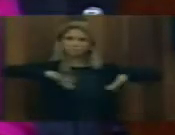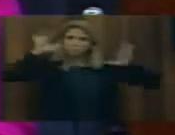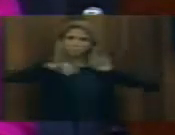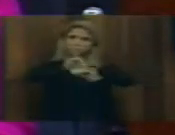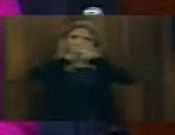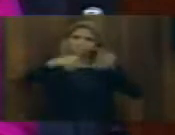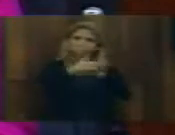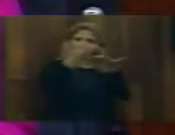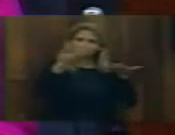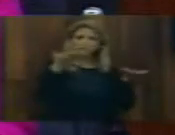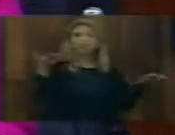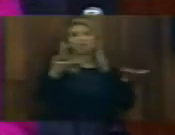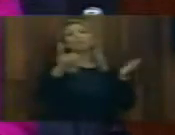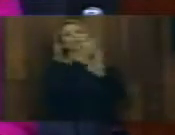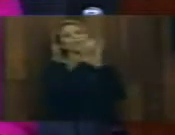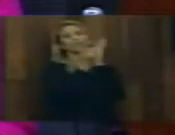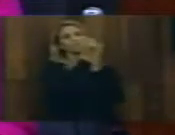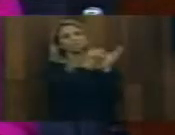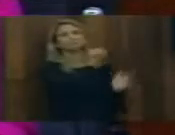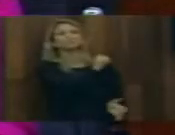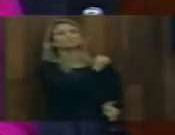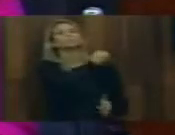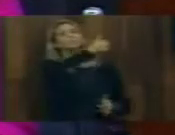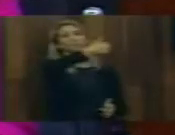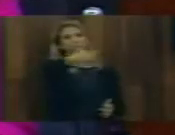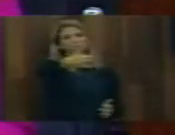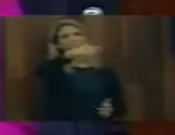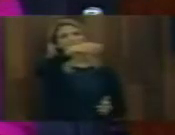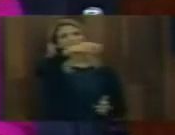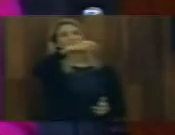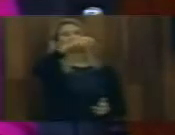Ofício GAPRE, número 226/2019.